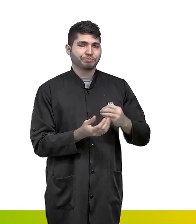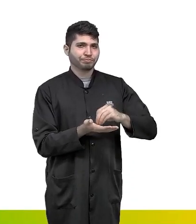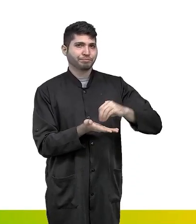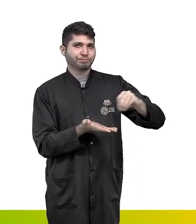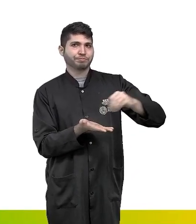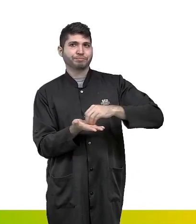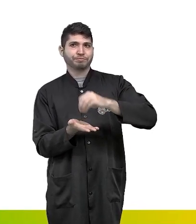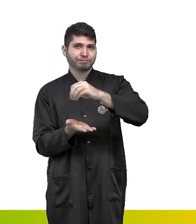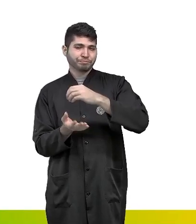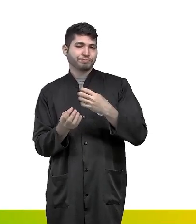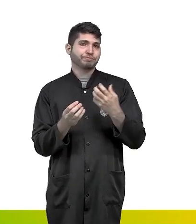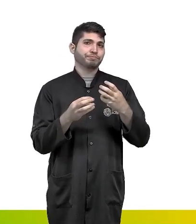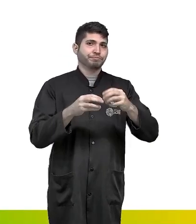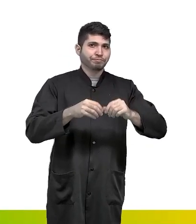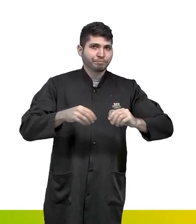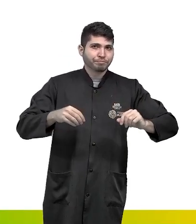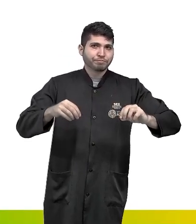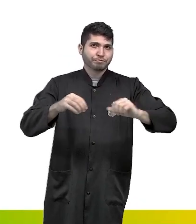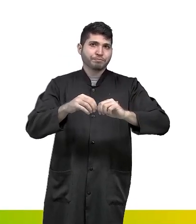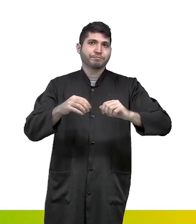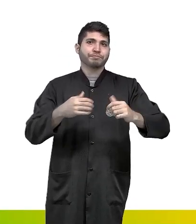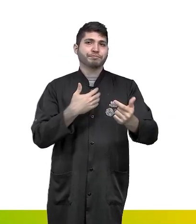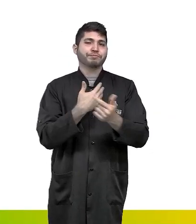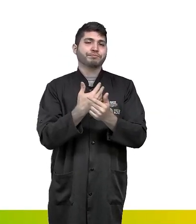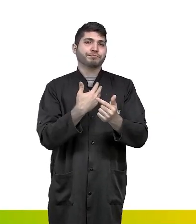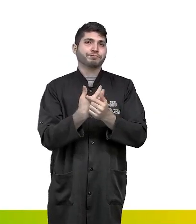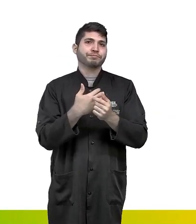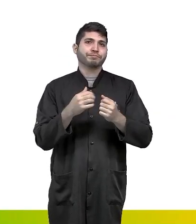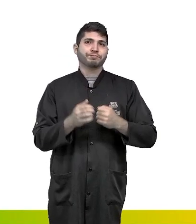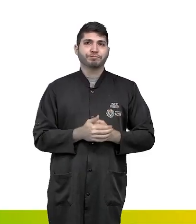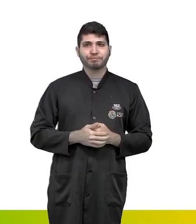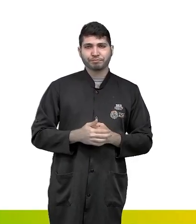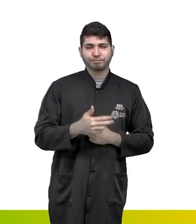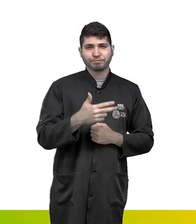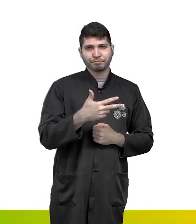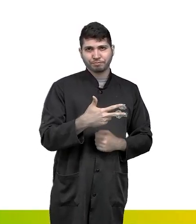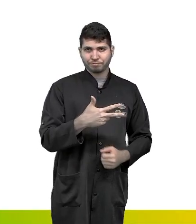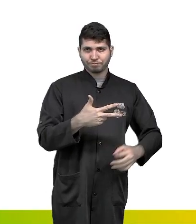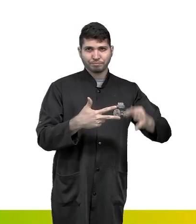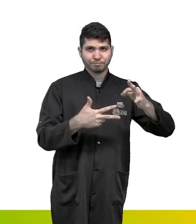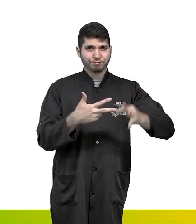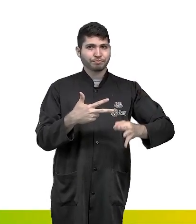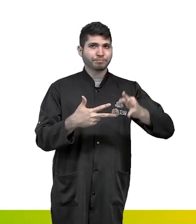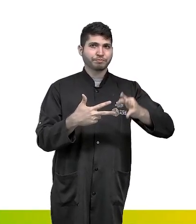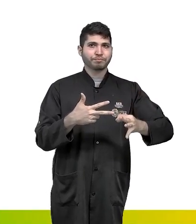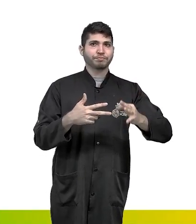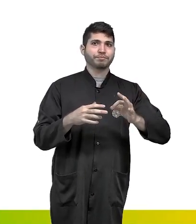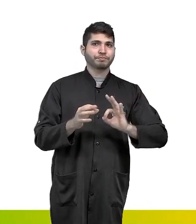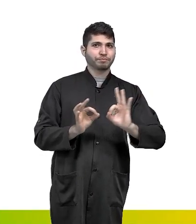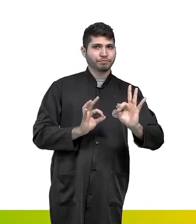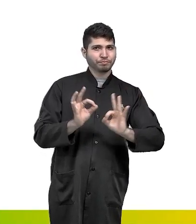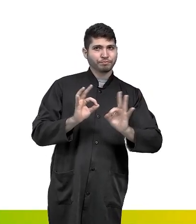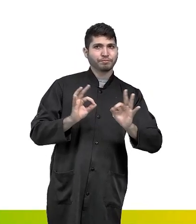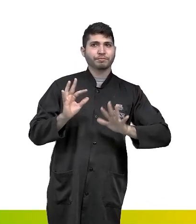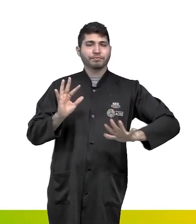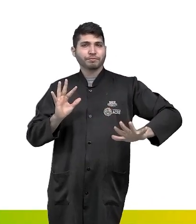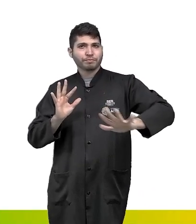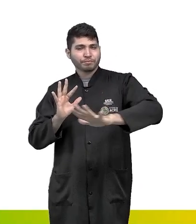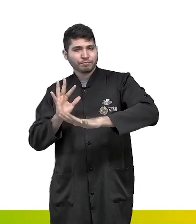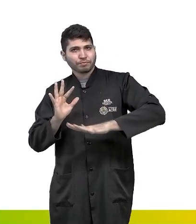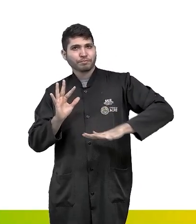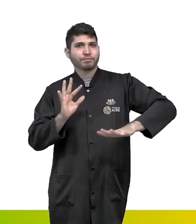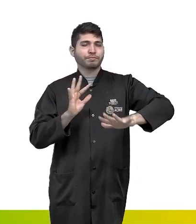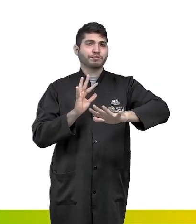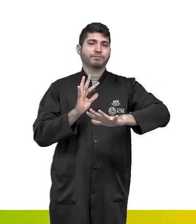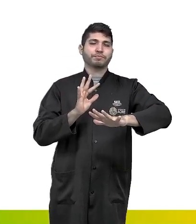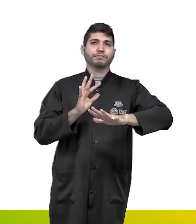o papel do Poder Judiciário e o zoneamento de áreas prioritárias. Foi feito todo esse controle